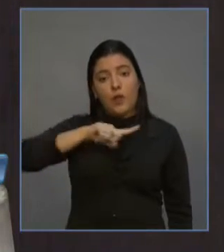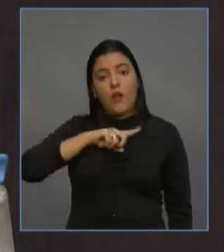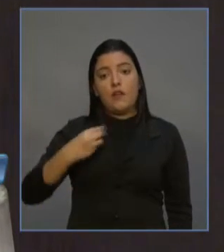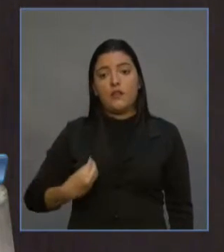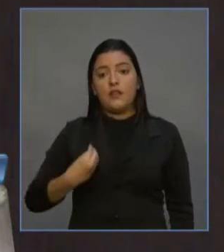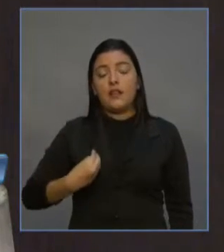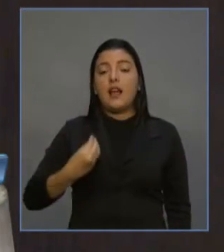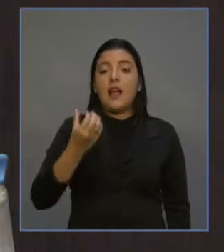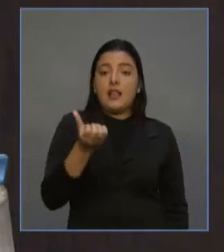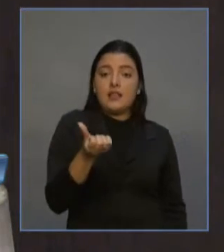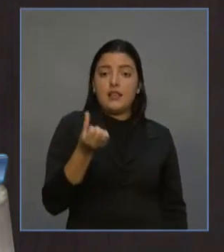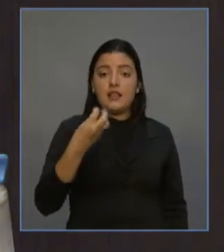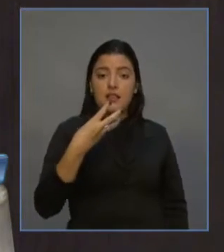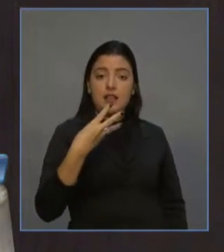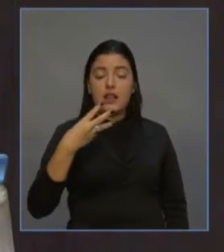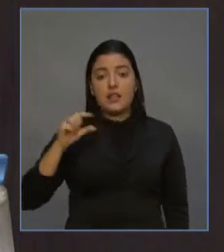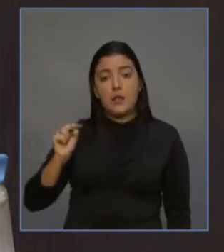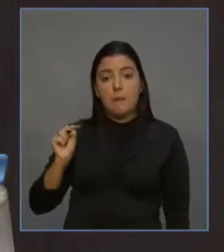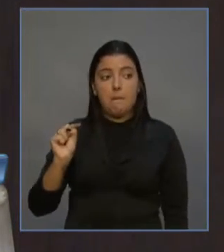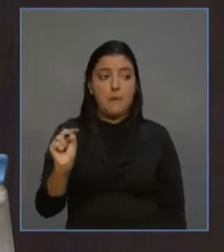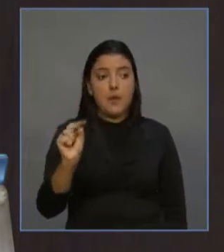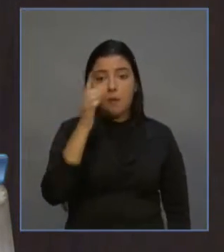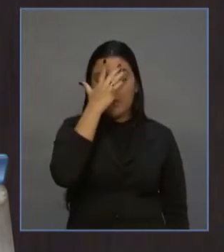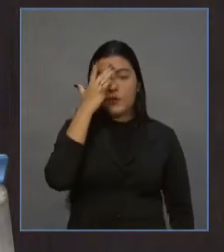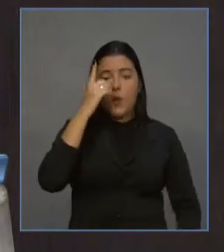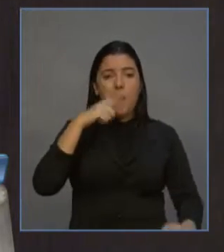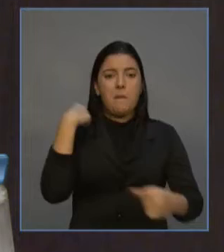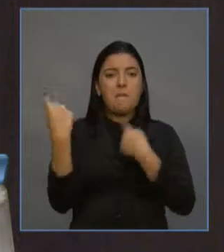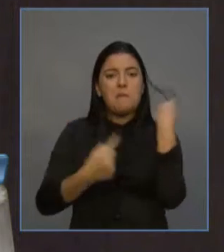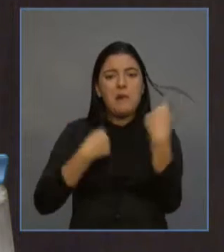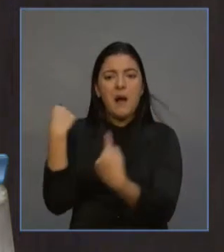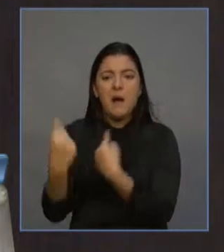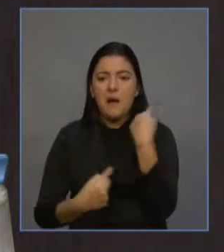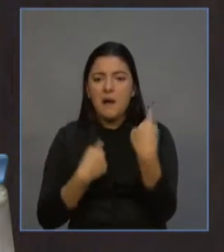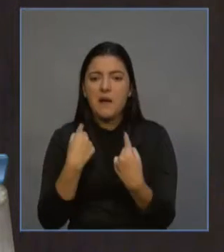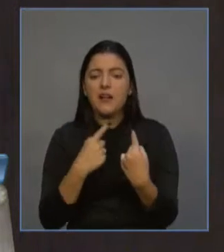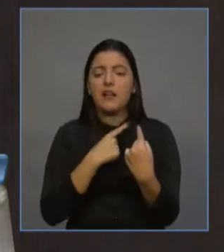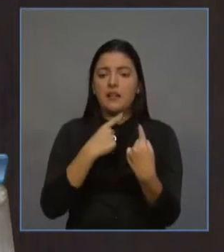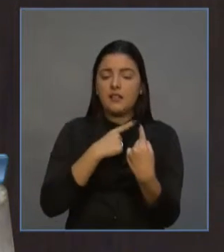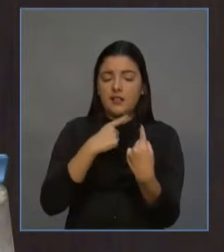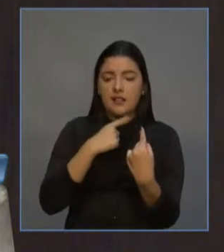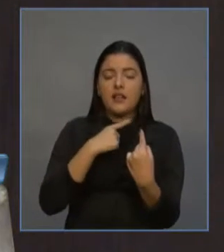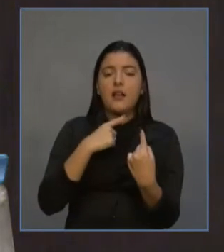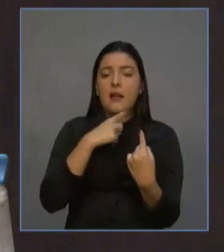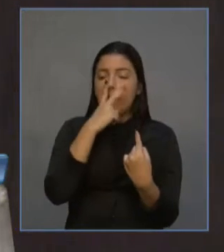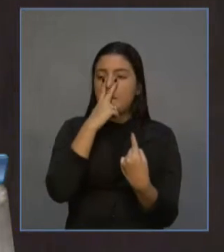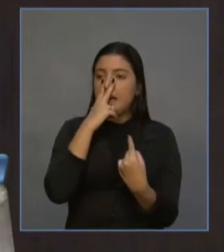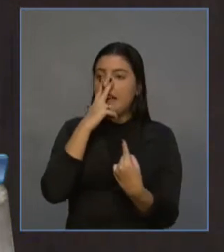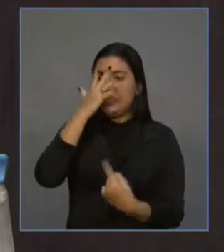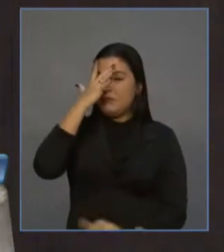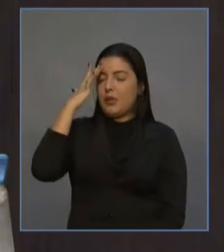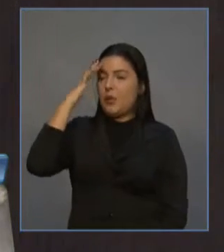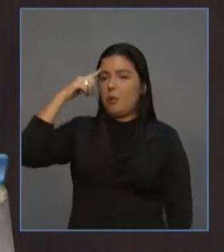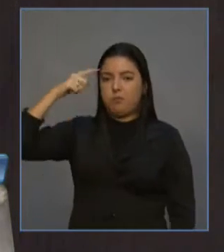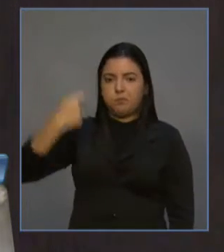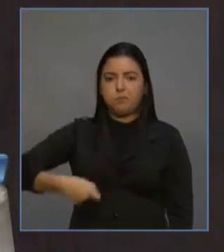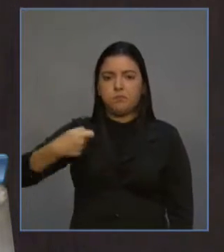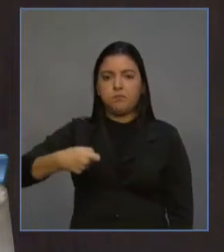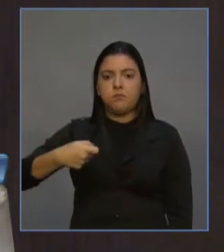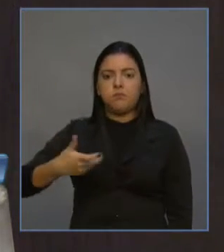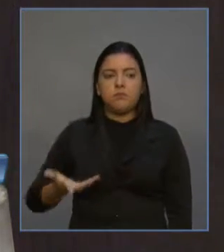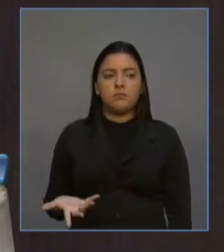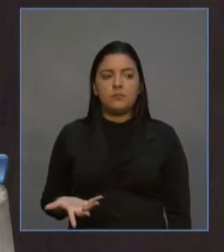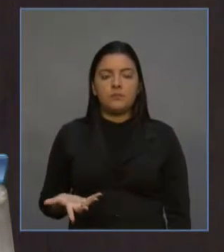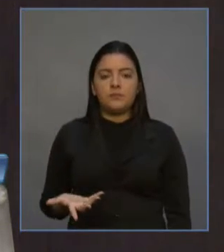com 63 mil homicídios, mas que tem sido manipulado por esse populismo autoritário